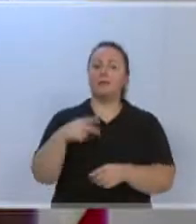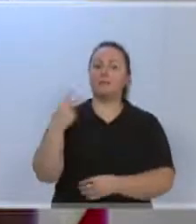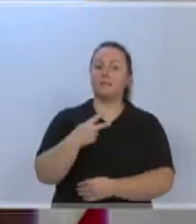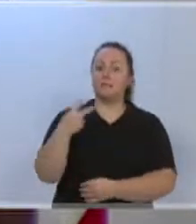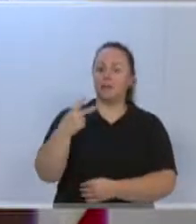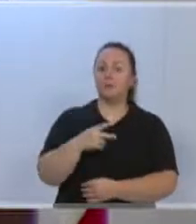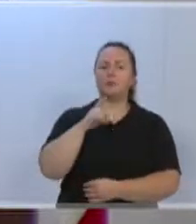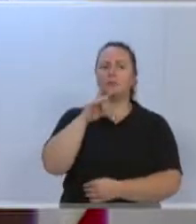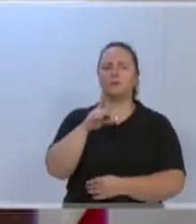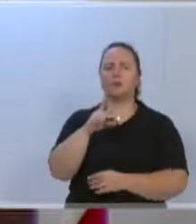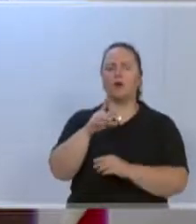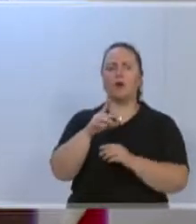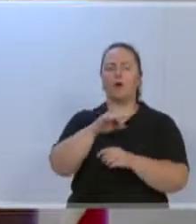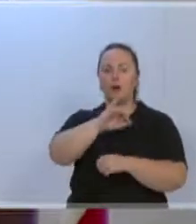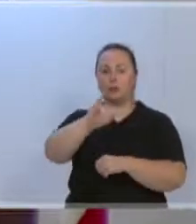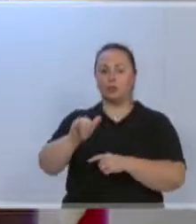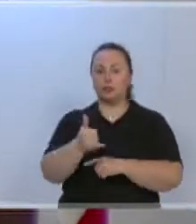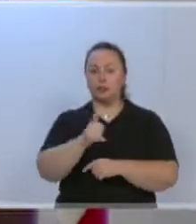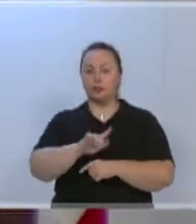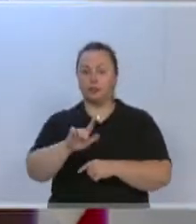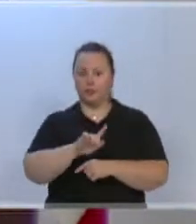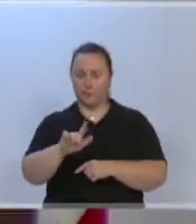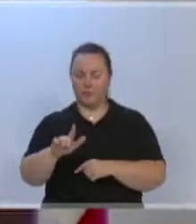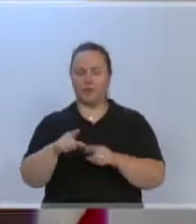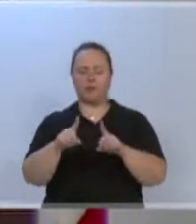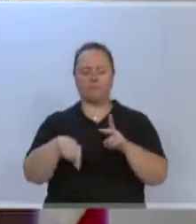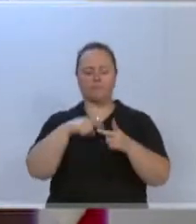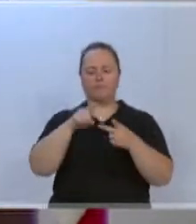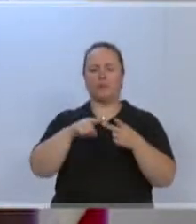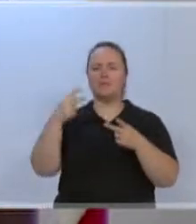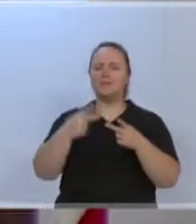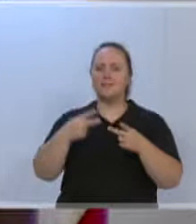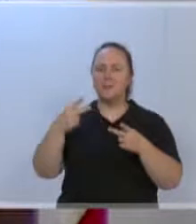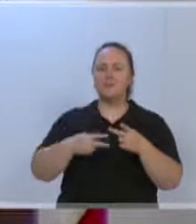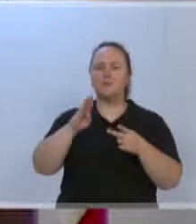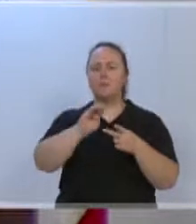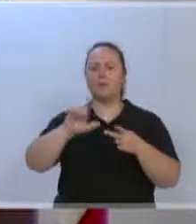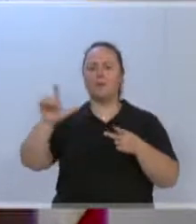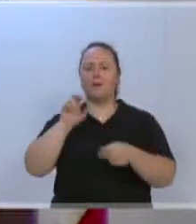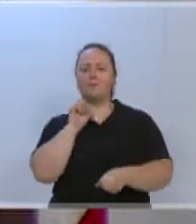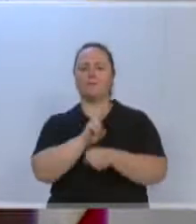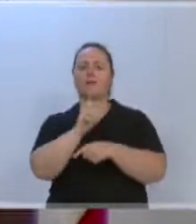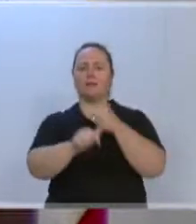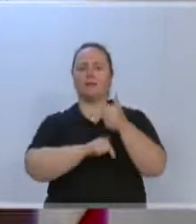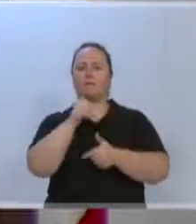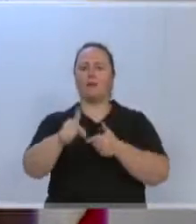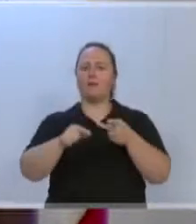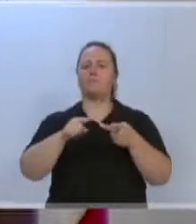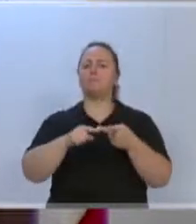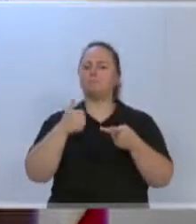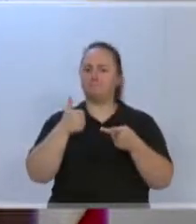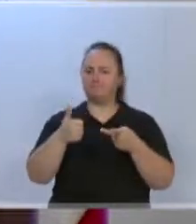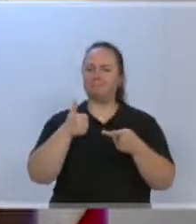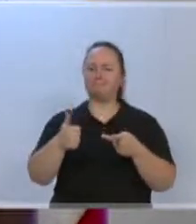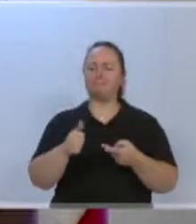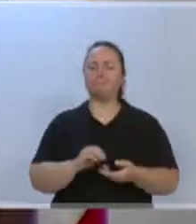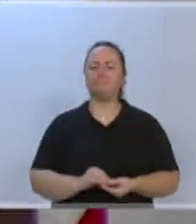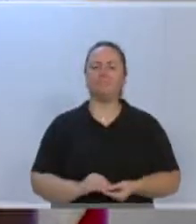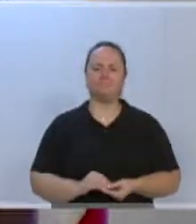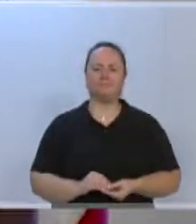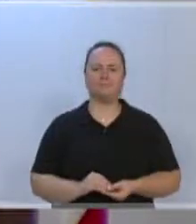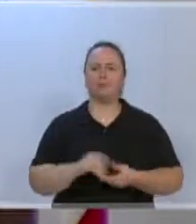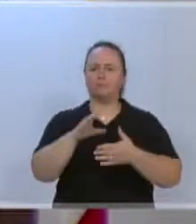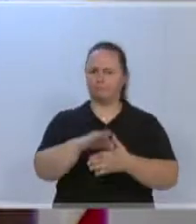atrás de joinville é uma cidade que tem uma população maior que a nossa então do ponto de vista proporcional à nossa cidade tem uma liderança